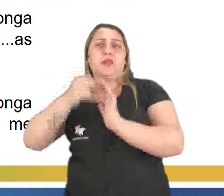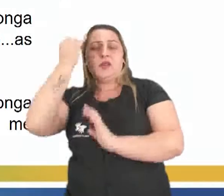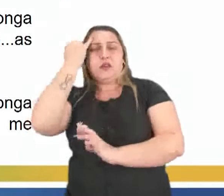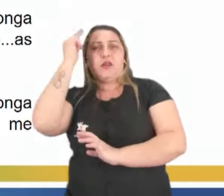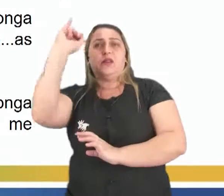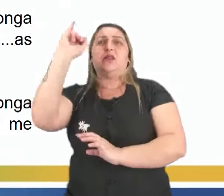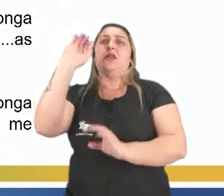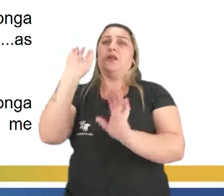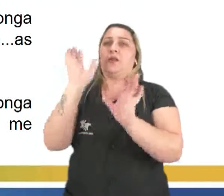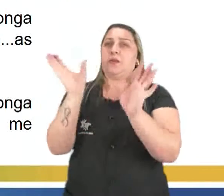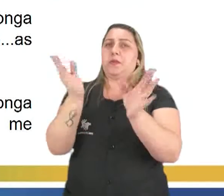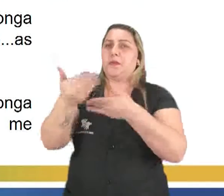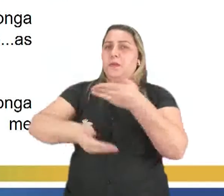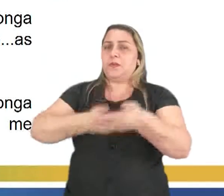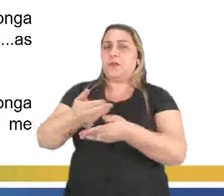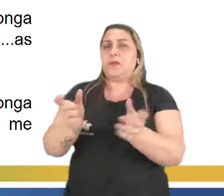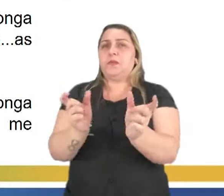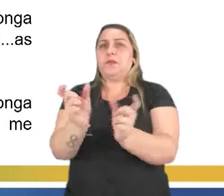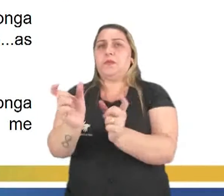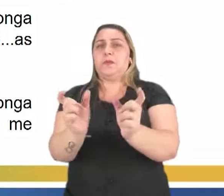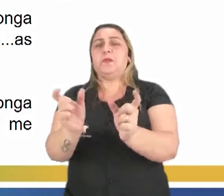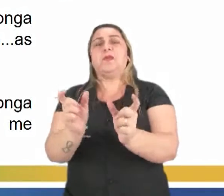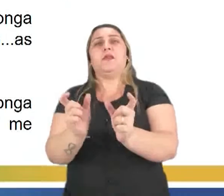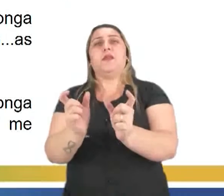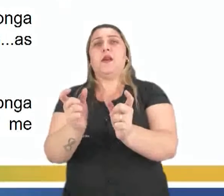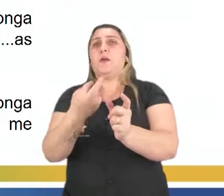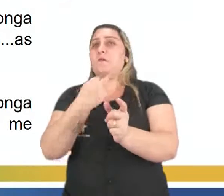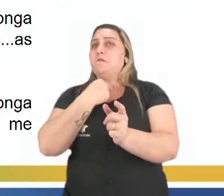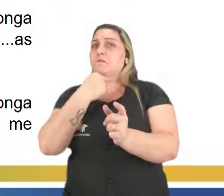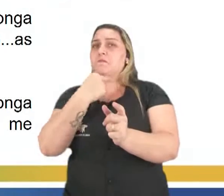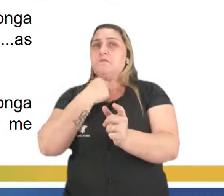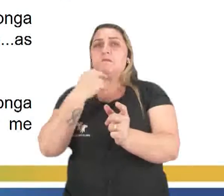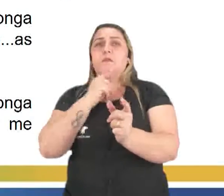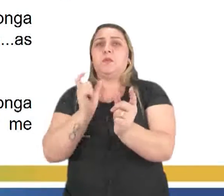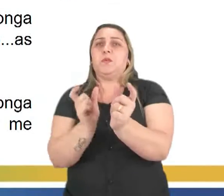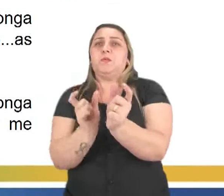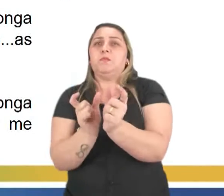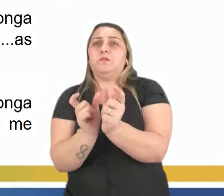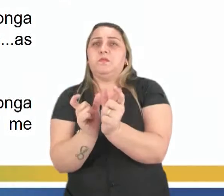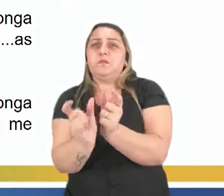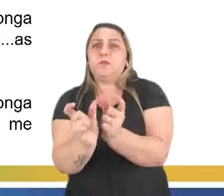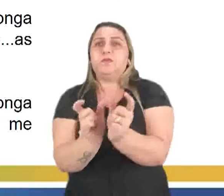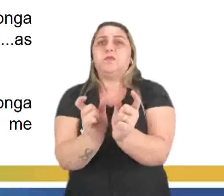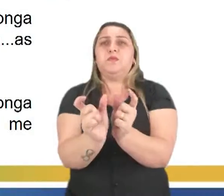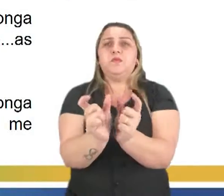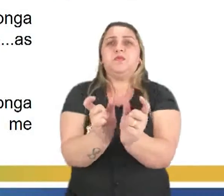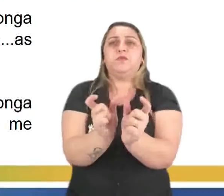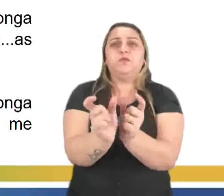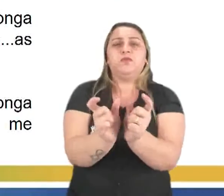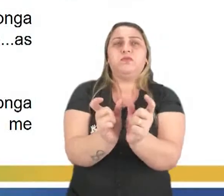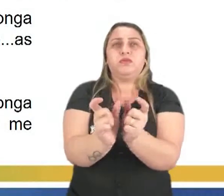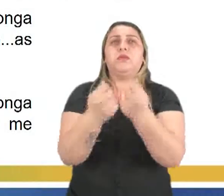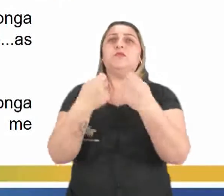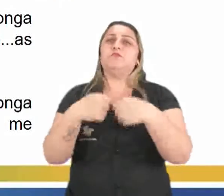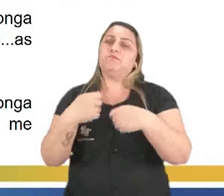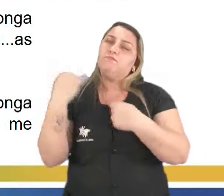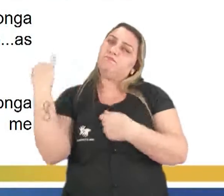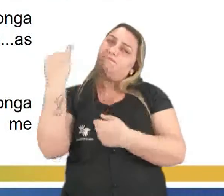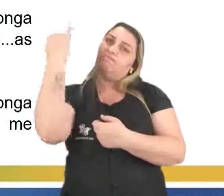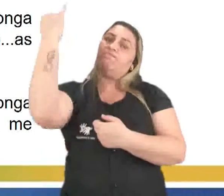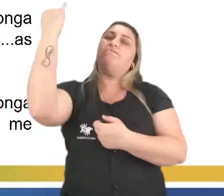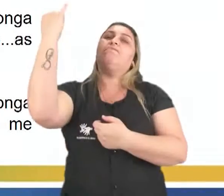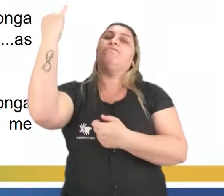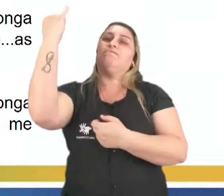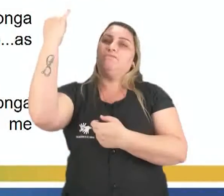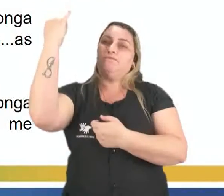devem estar relacionadas entre si, não devendo ser fragmentada. O que vem a ser isso? E devem ser necessárias ao sentido